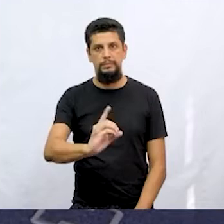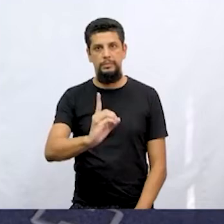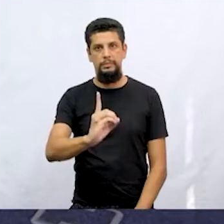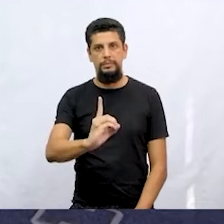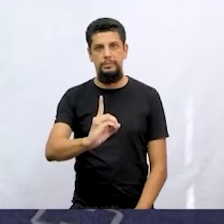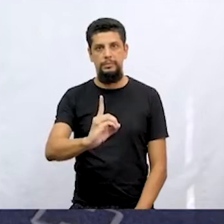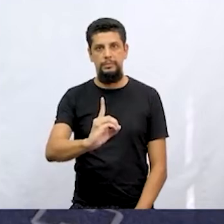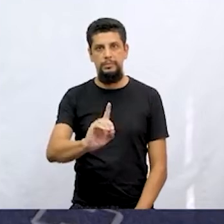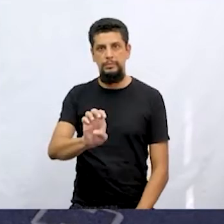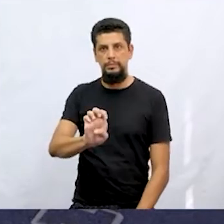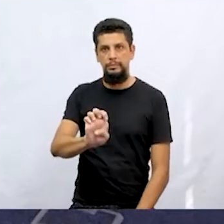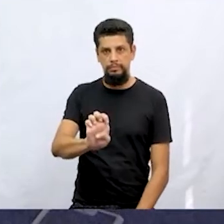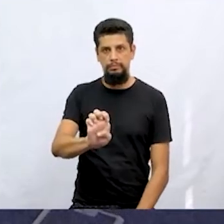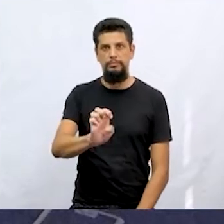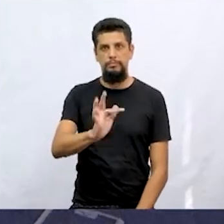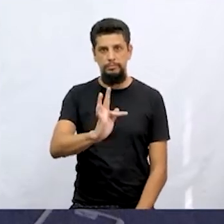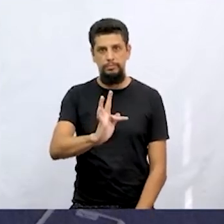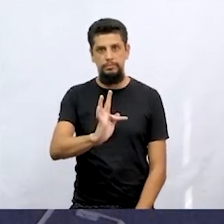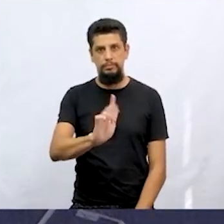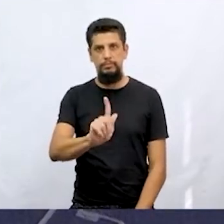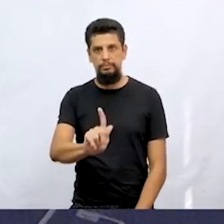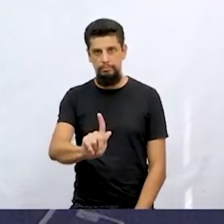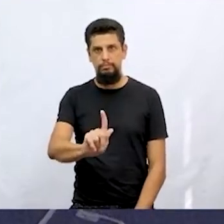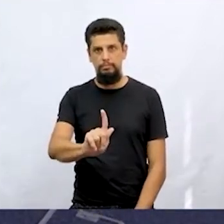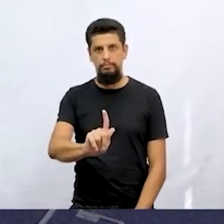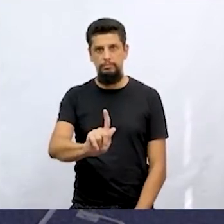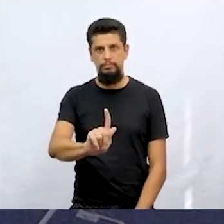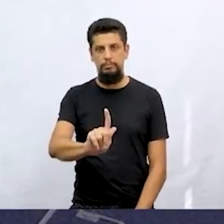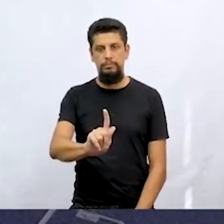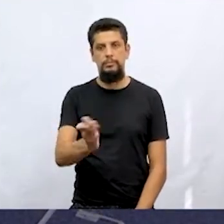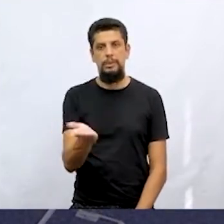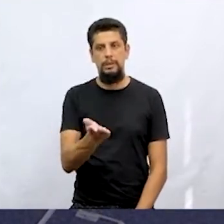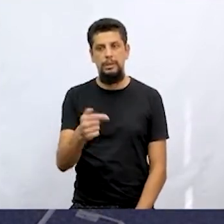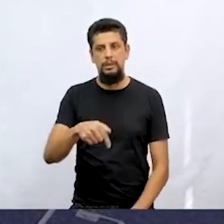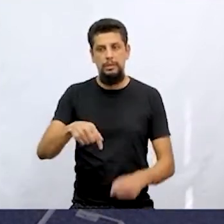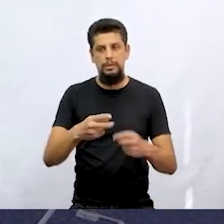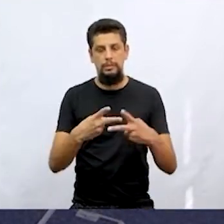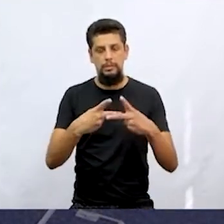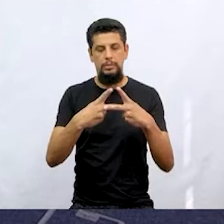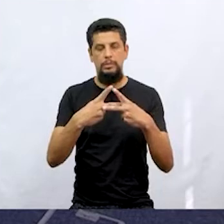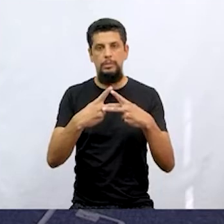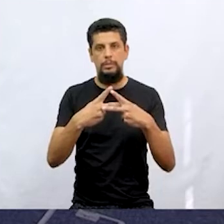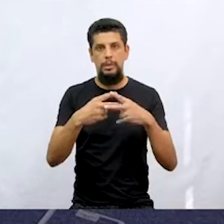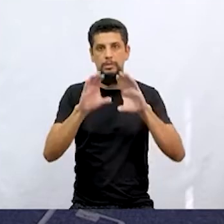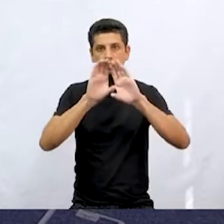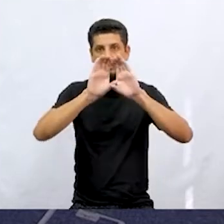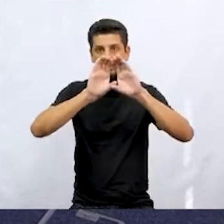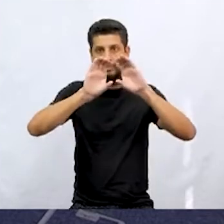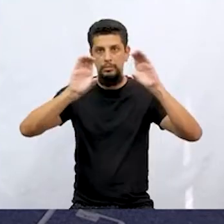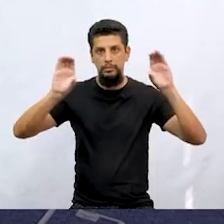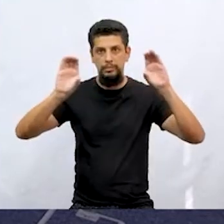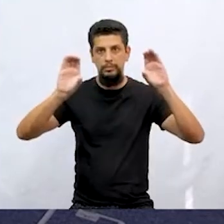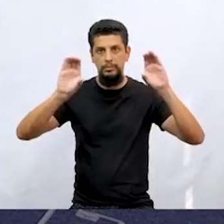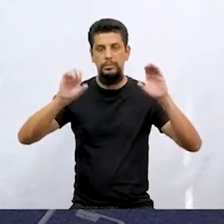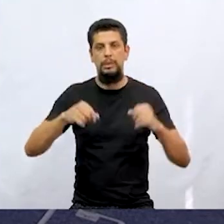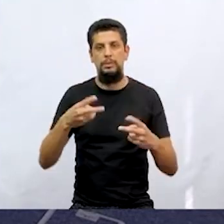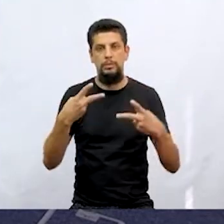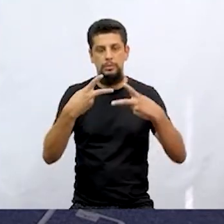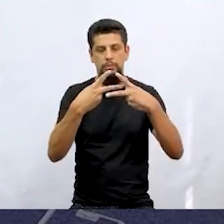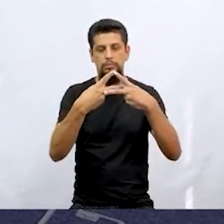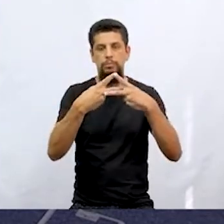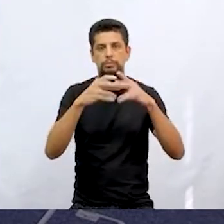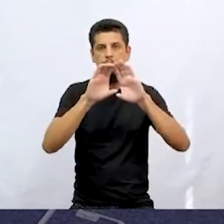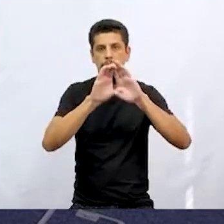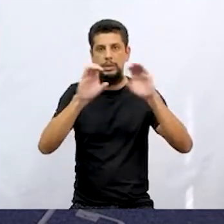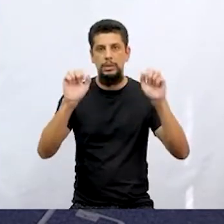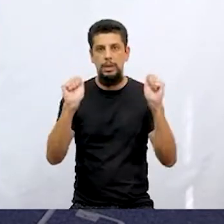C, o D, o E, o F e o G. Aqui nesse triângulo é o céu. O céu a gente